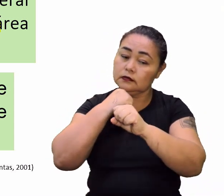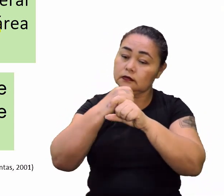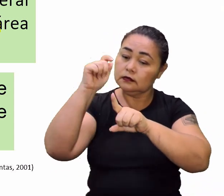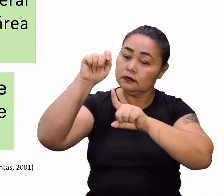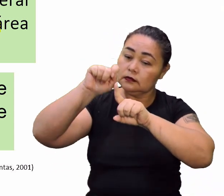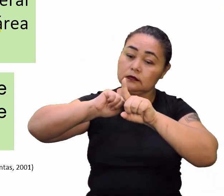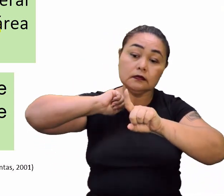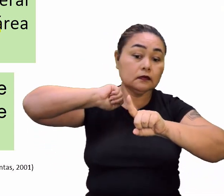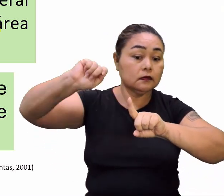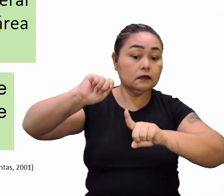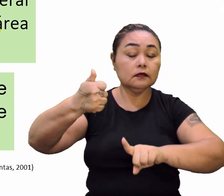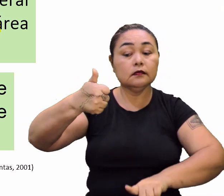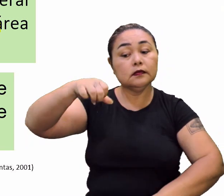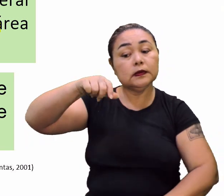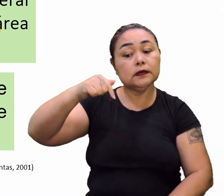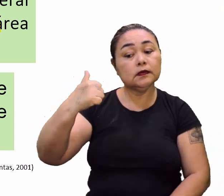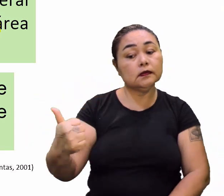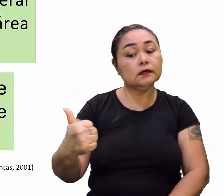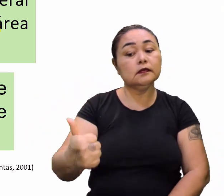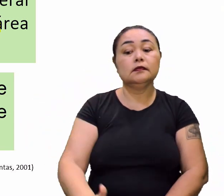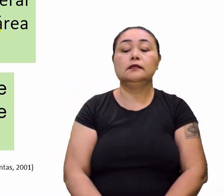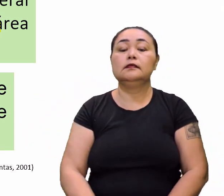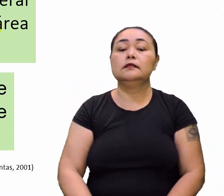1164, de abril de